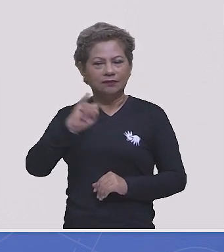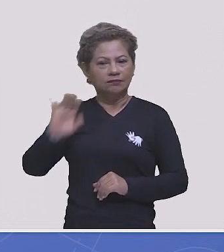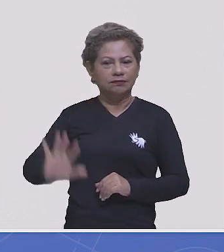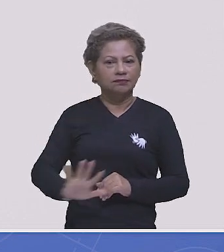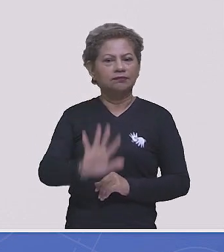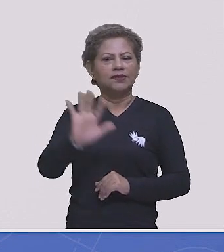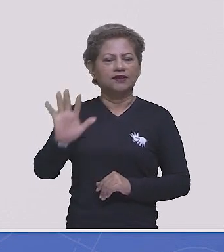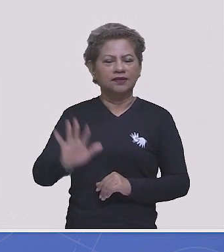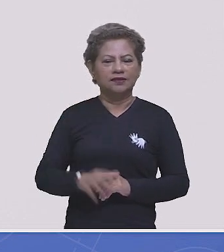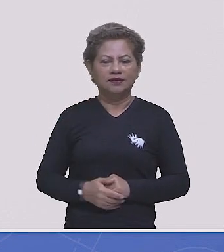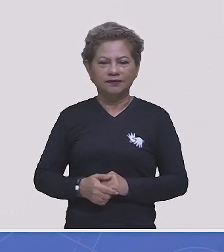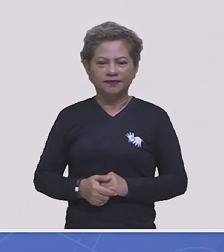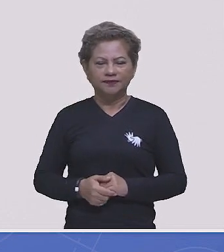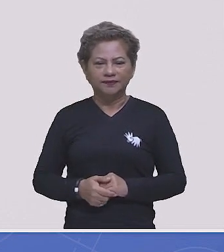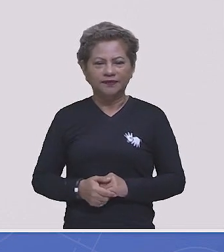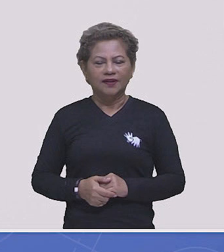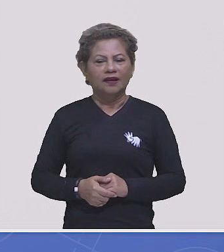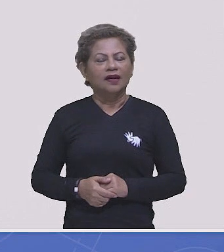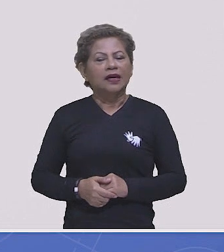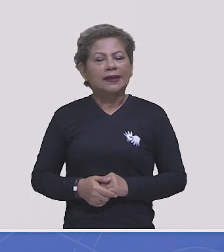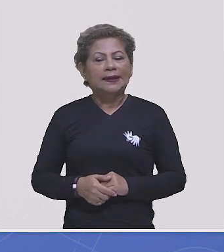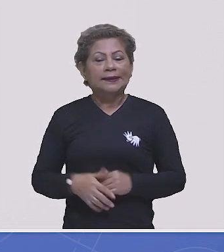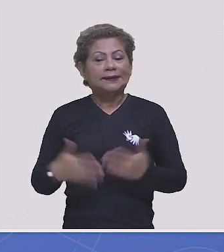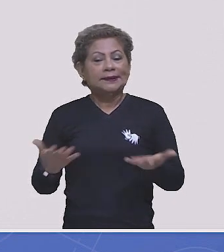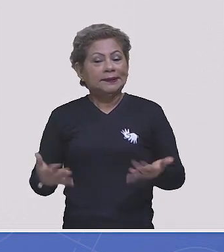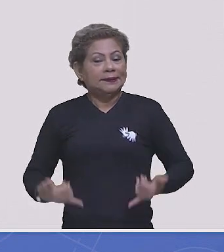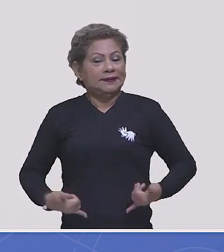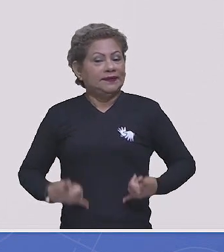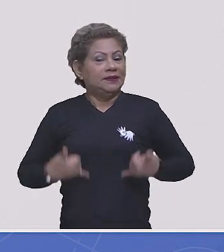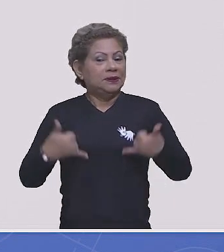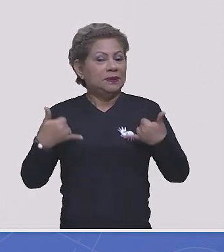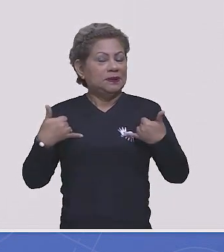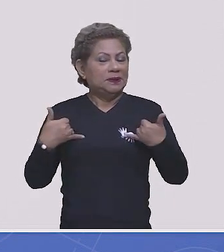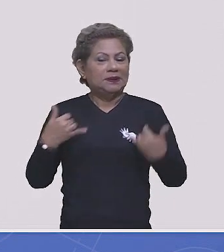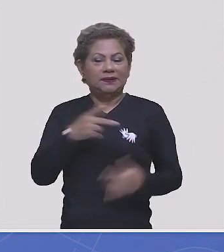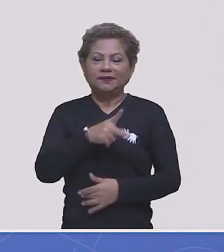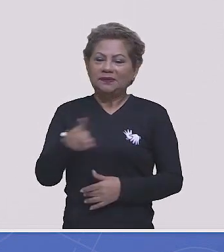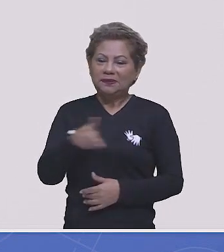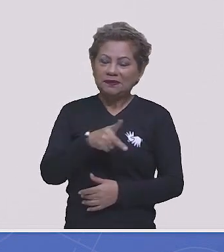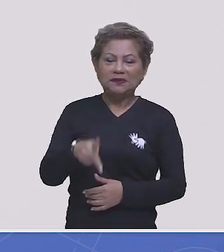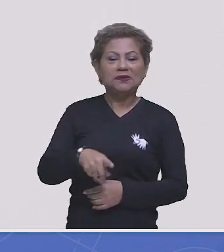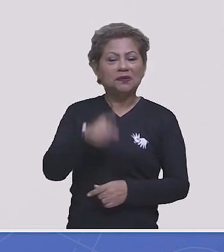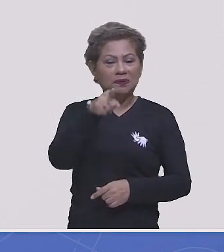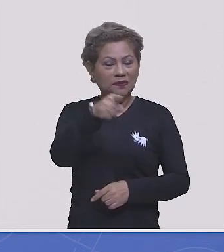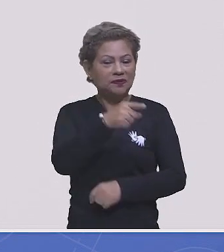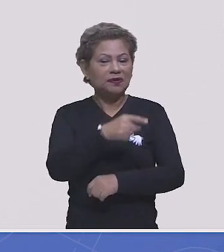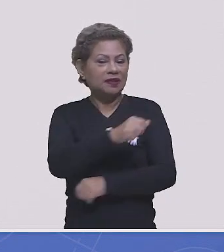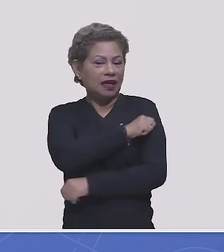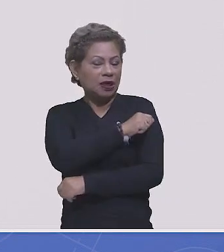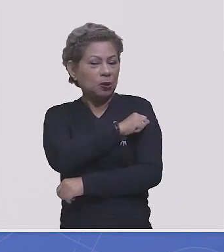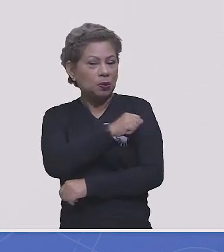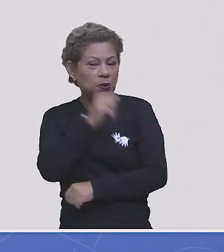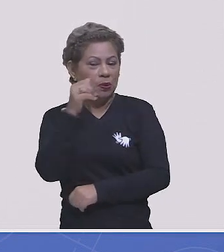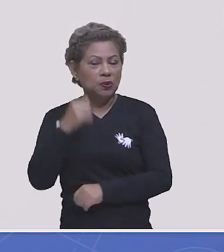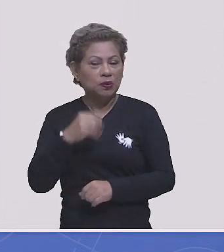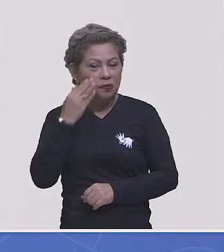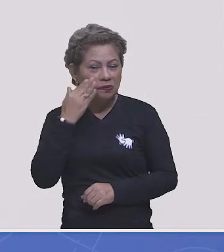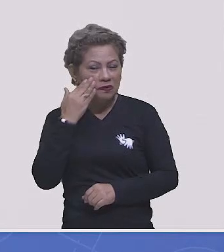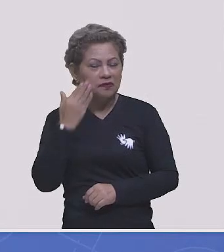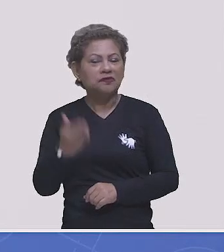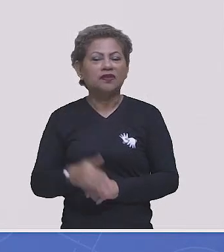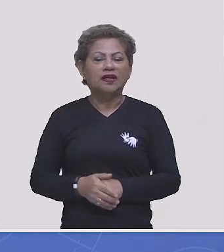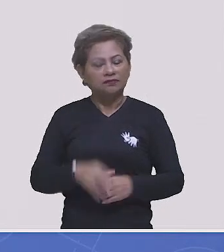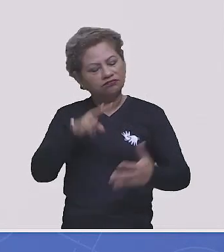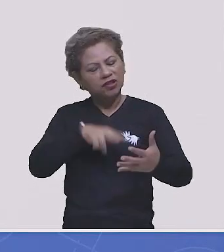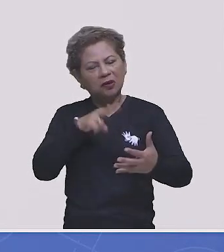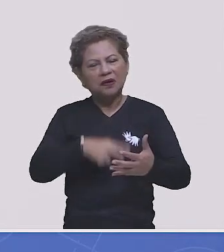amplo, ok? Fiquei muito orgulhosa em ver que vocês estão dedicados, que vocês estão prestando atenção, estão indo atrás de conteúdo. Sempre quando tiver uma